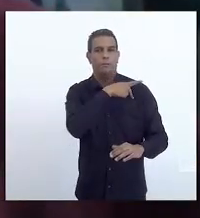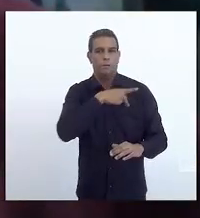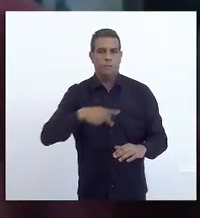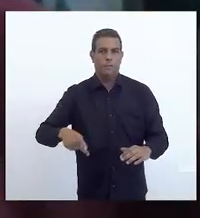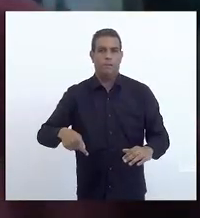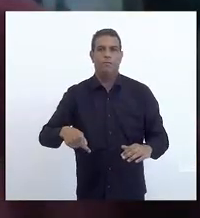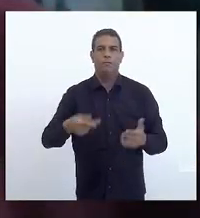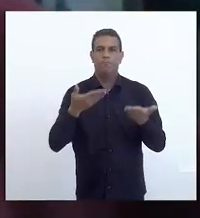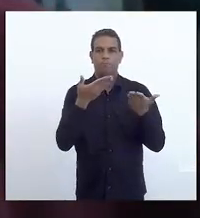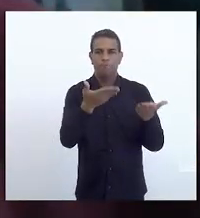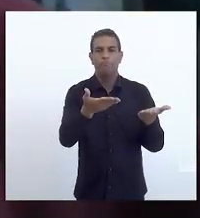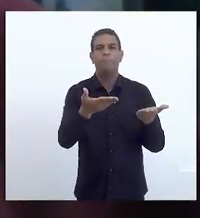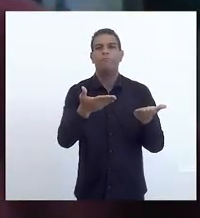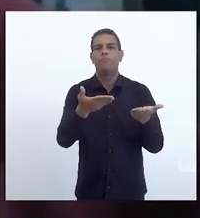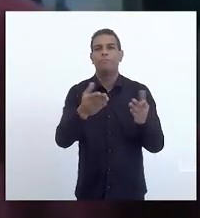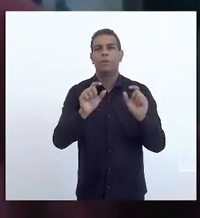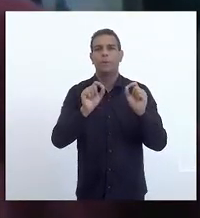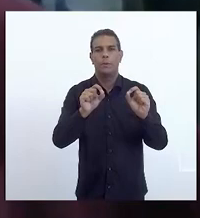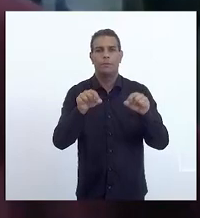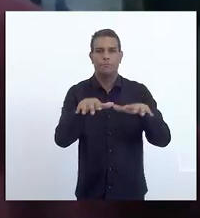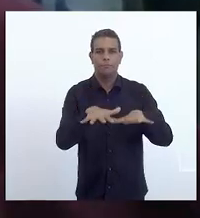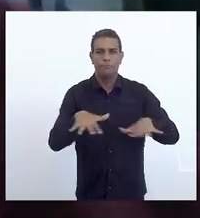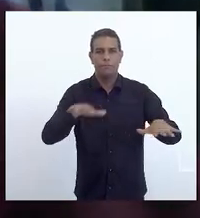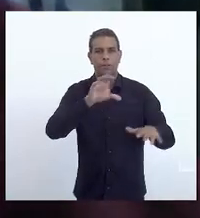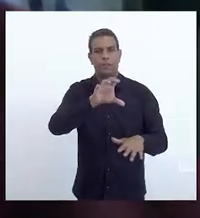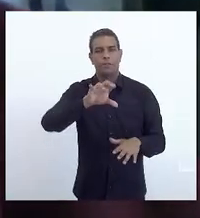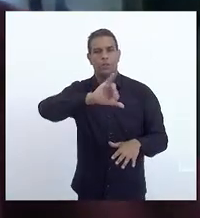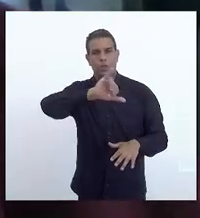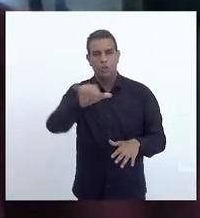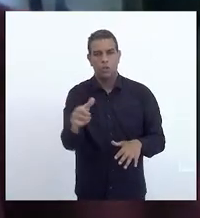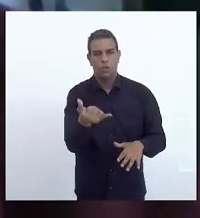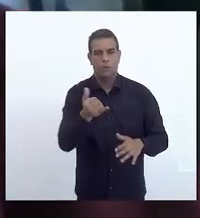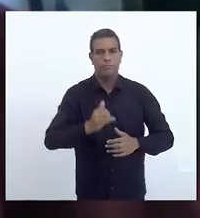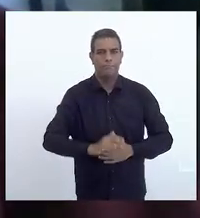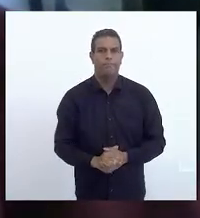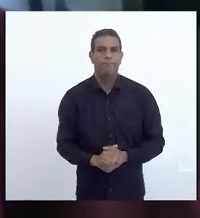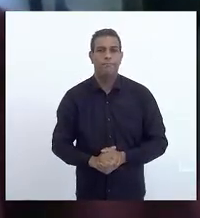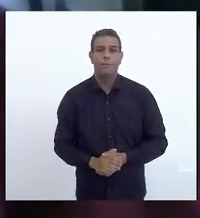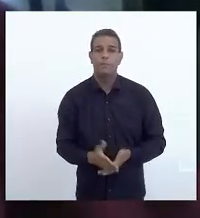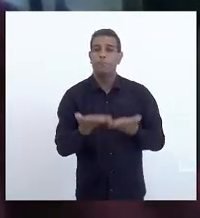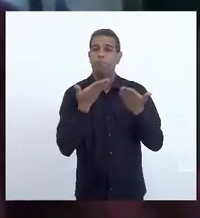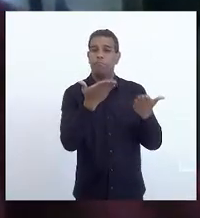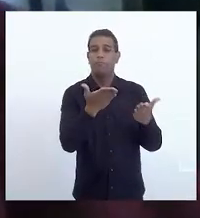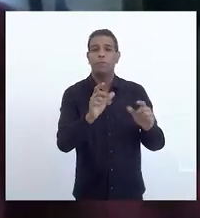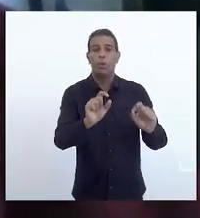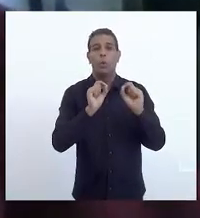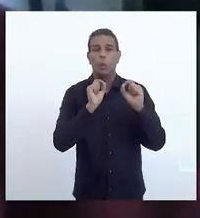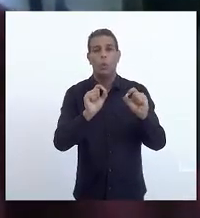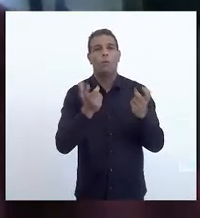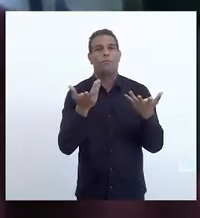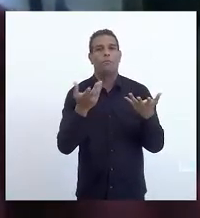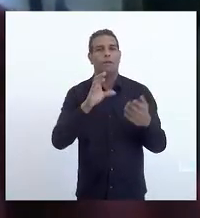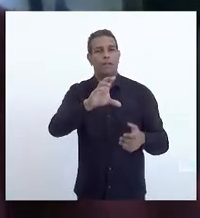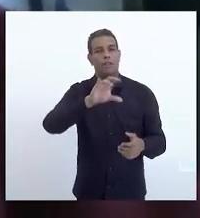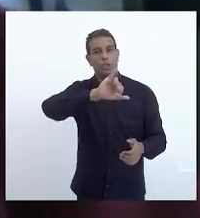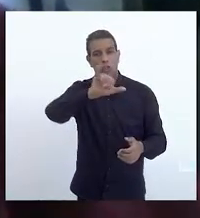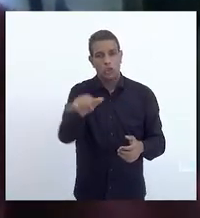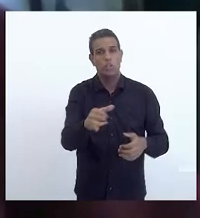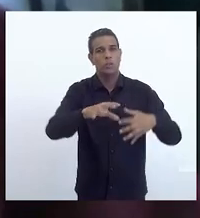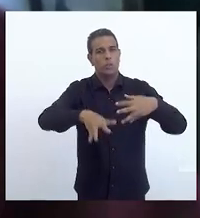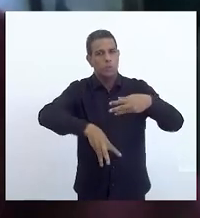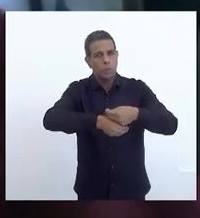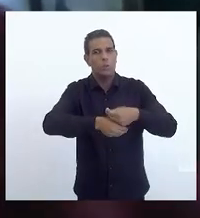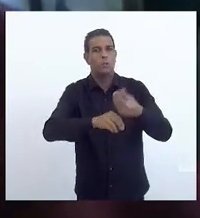presidente ecoespiritual da CCJ. O Márcio Pacheco, a CCJ incluiu